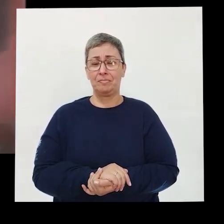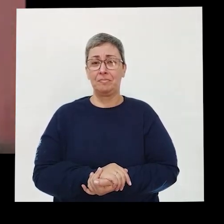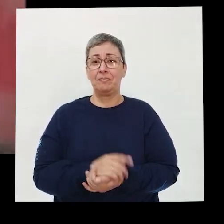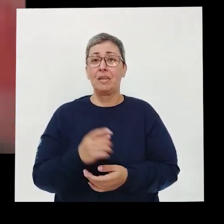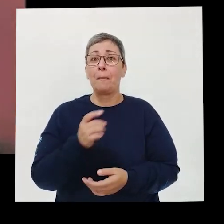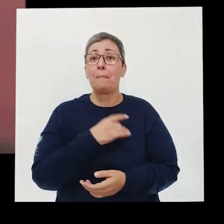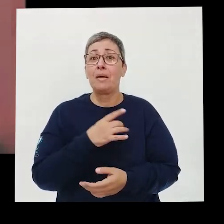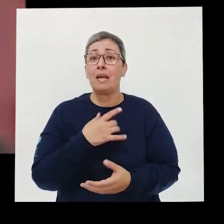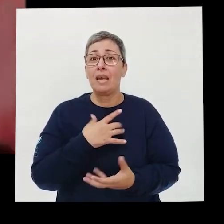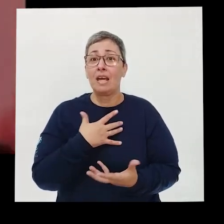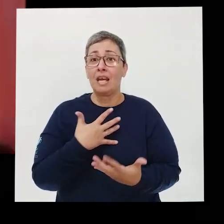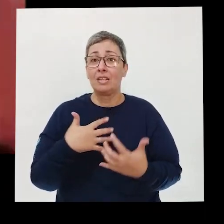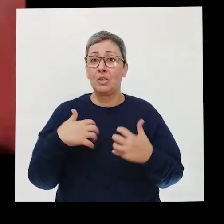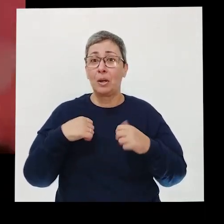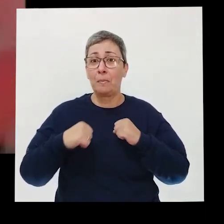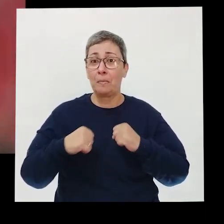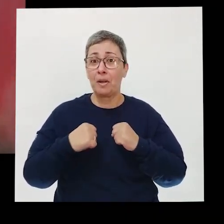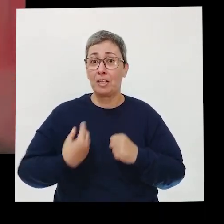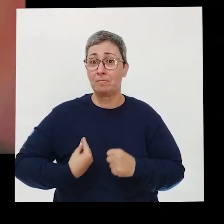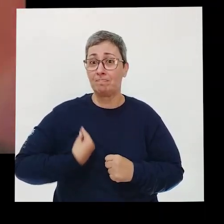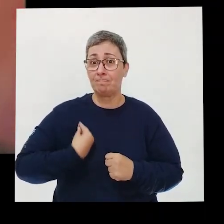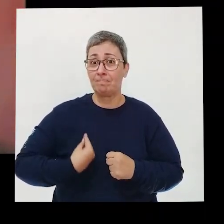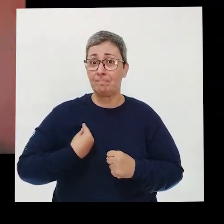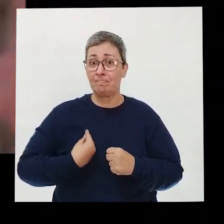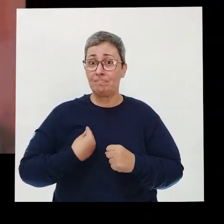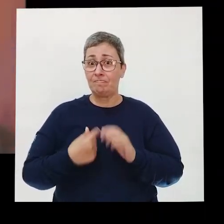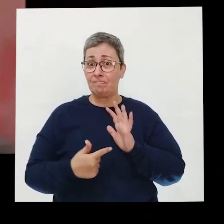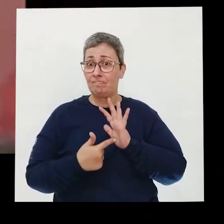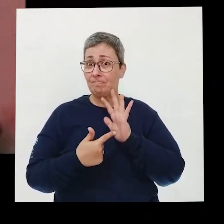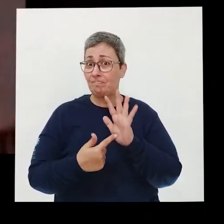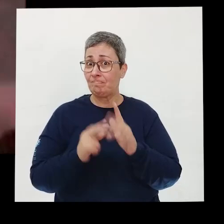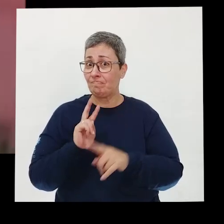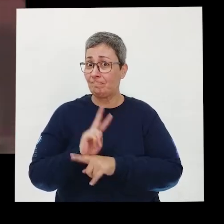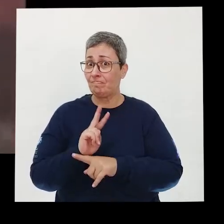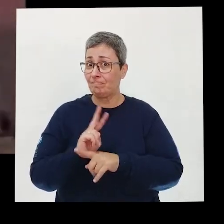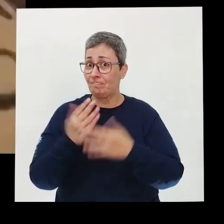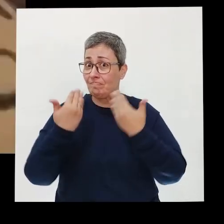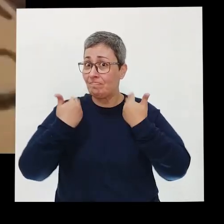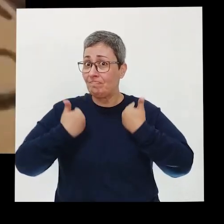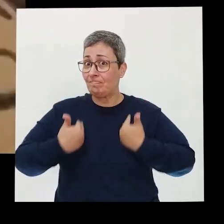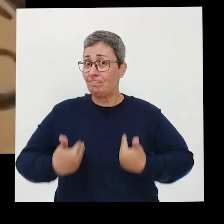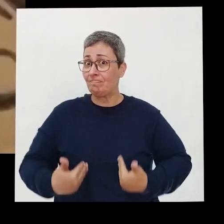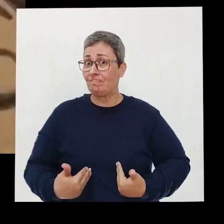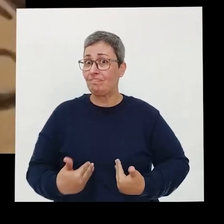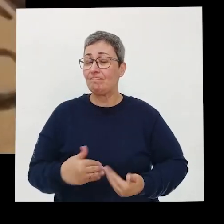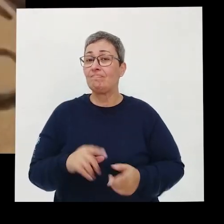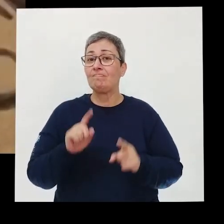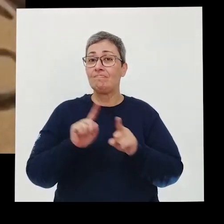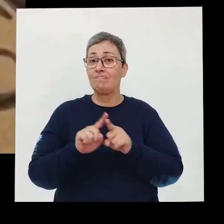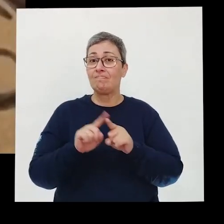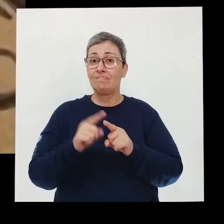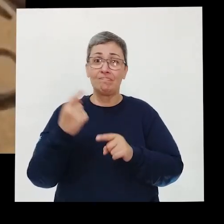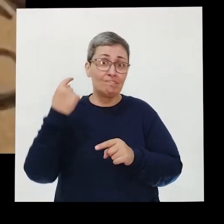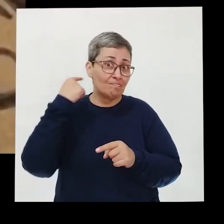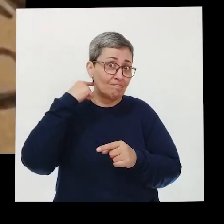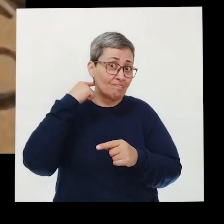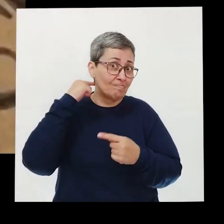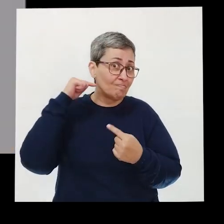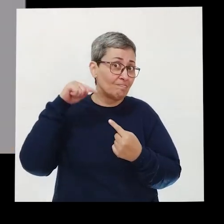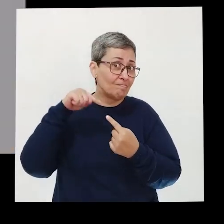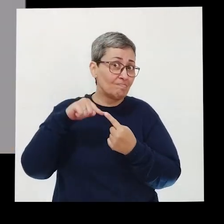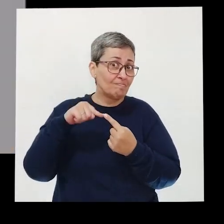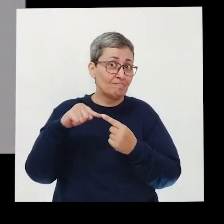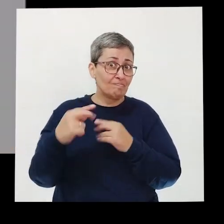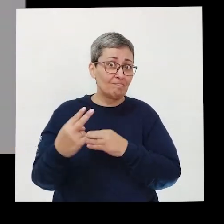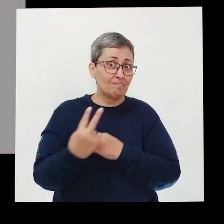O medo é um mecanismo vital, projetado para proteger o nosso corpo. A amígdala cerebral que o